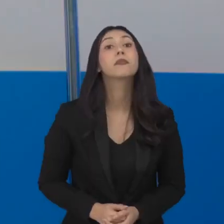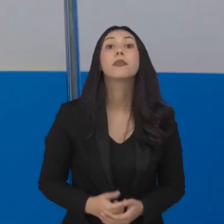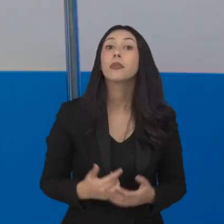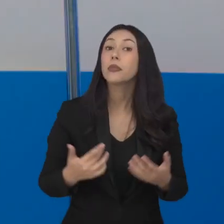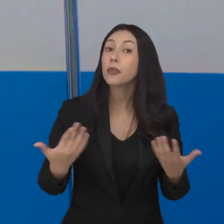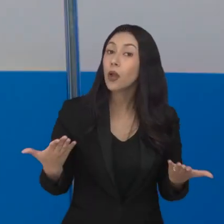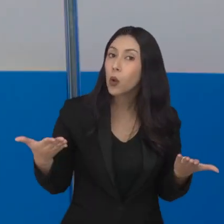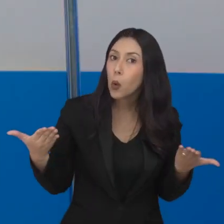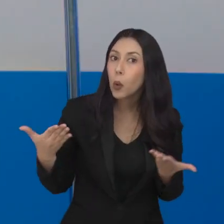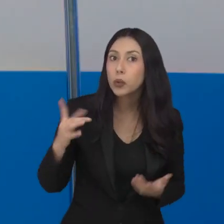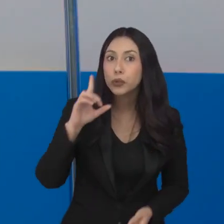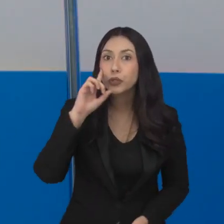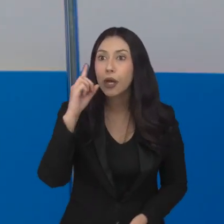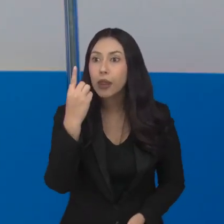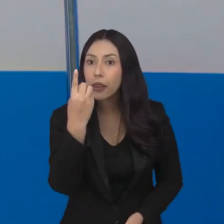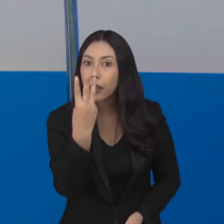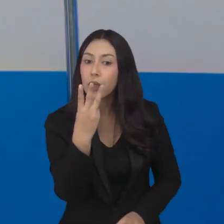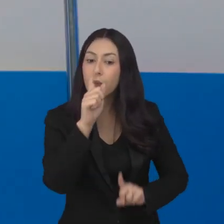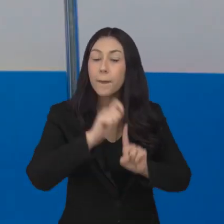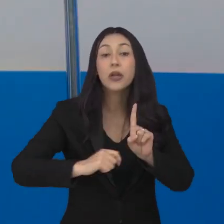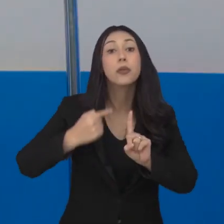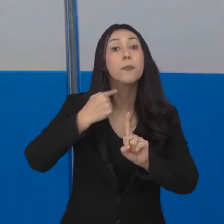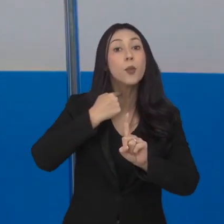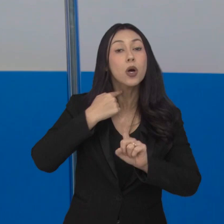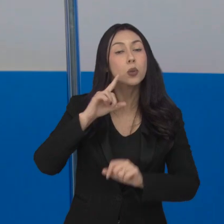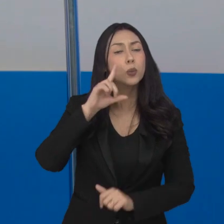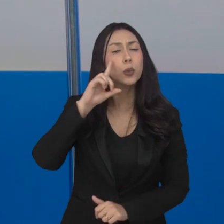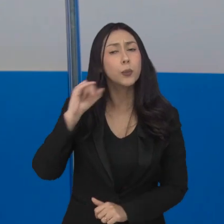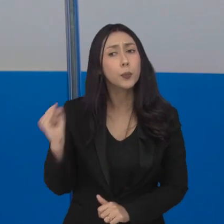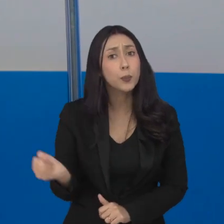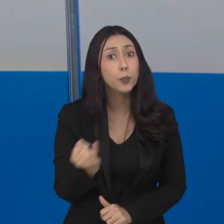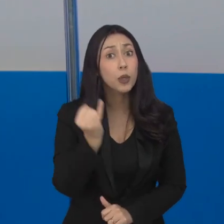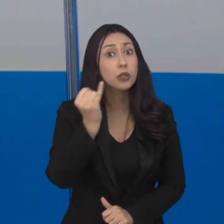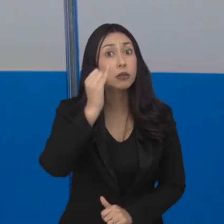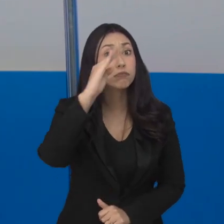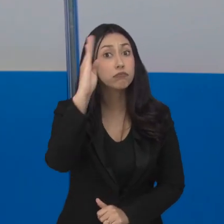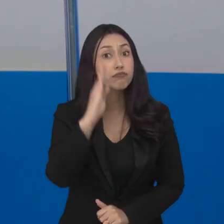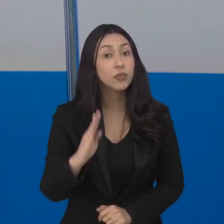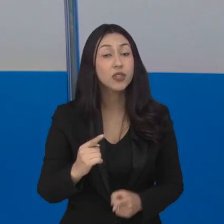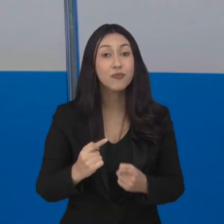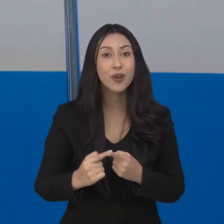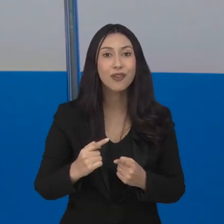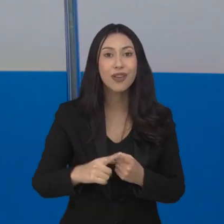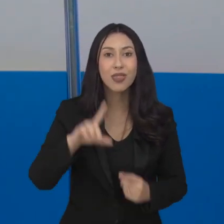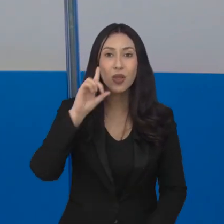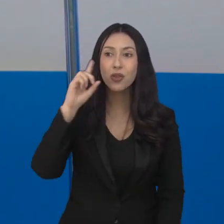E pessoal, hoje, dia 13 de maio, é uma data simbólica para o país, viu? Porque foi em